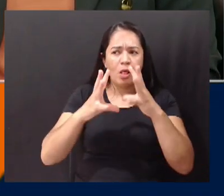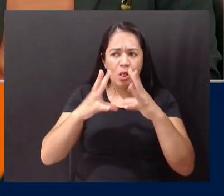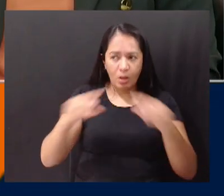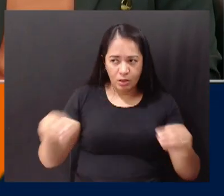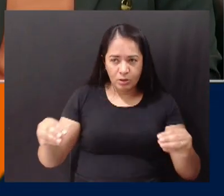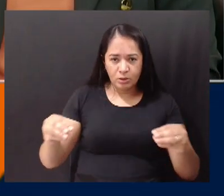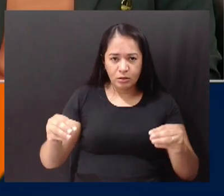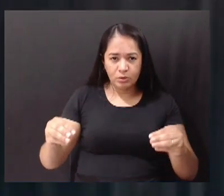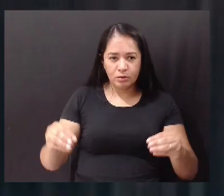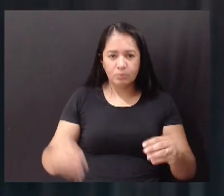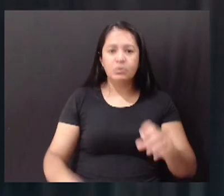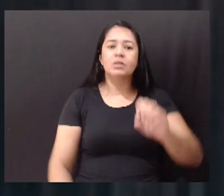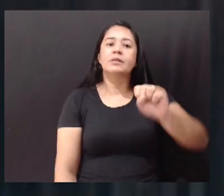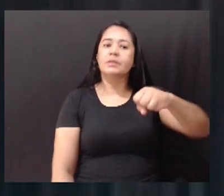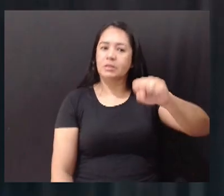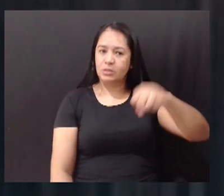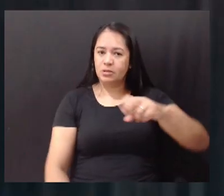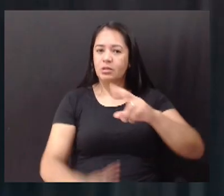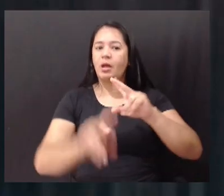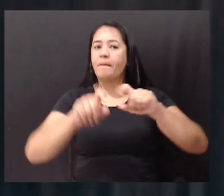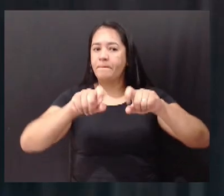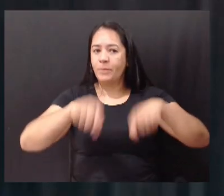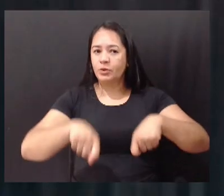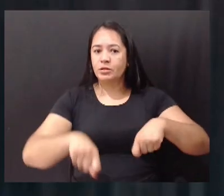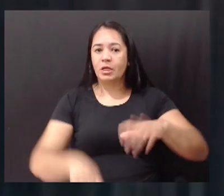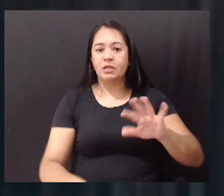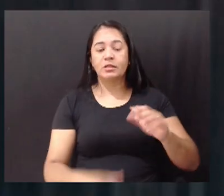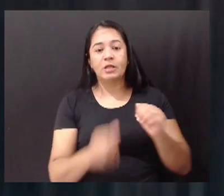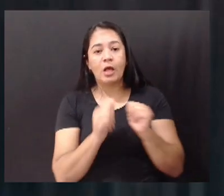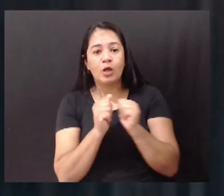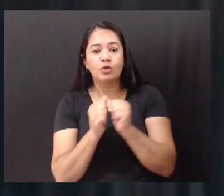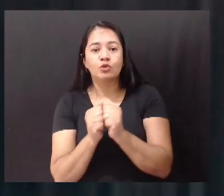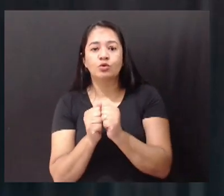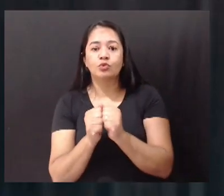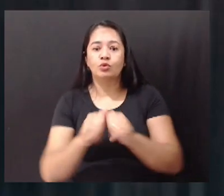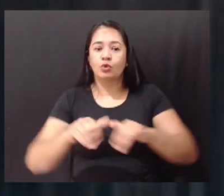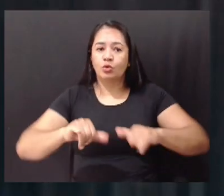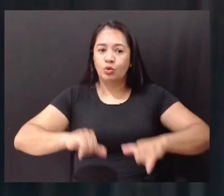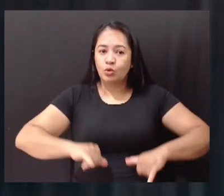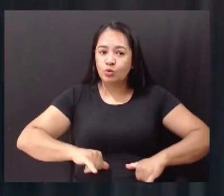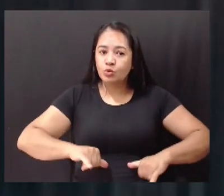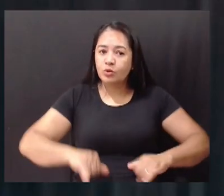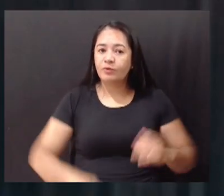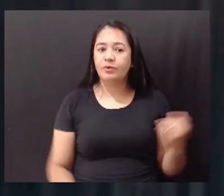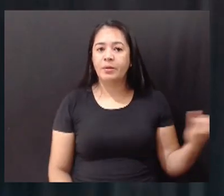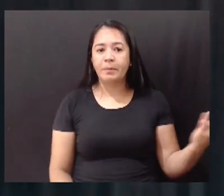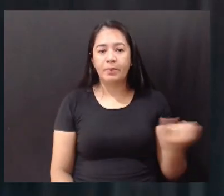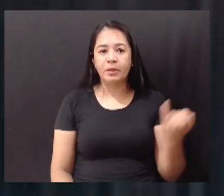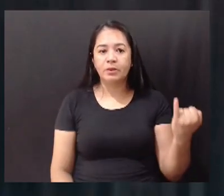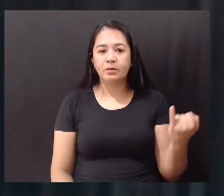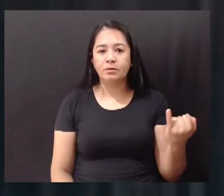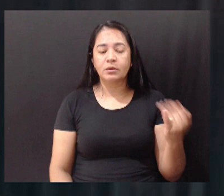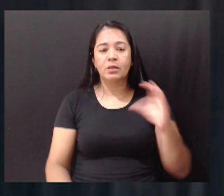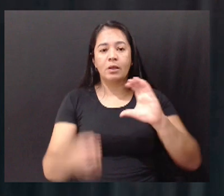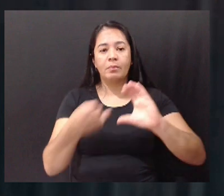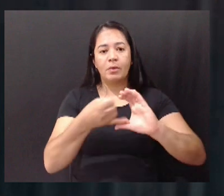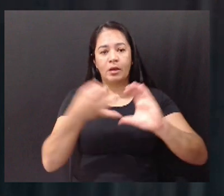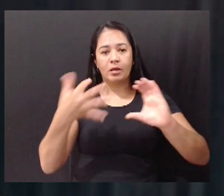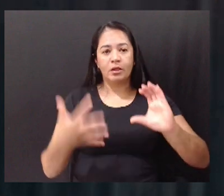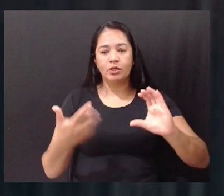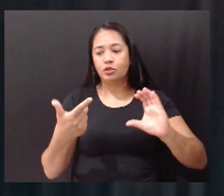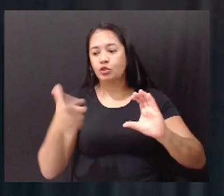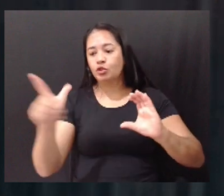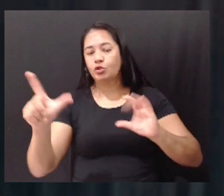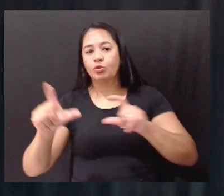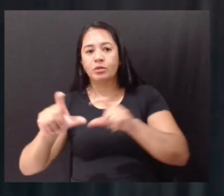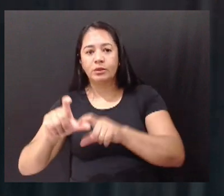possível, sim. Uhum. Geralmente vem acompanhada de um sofrimento importante, que é uma característica de outras dependências. Então, quando